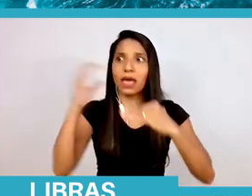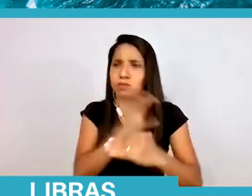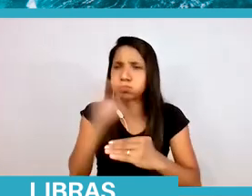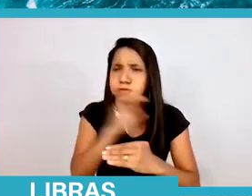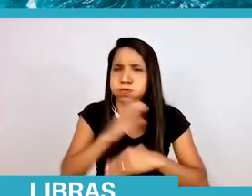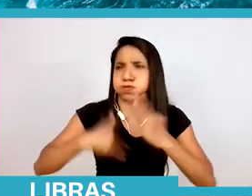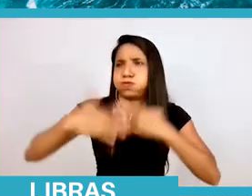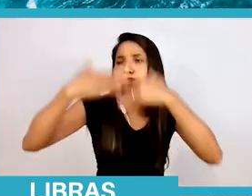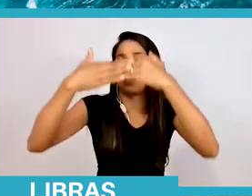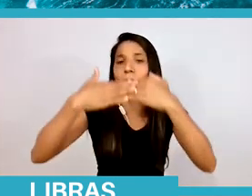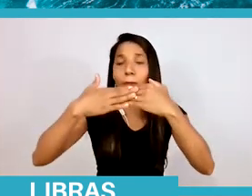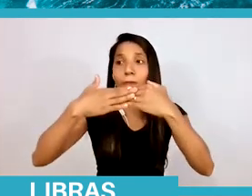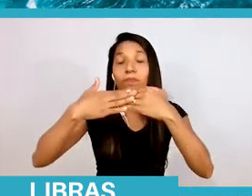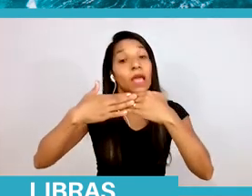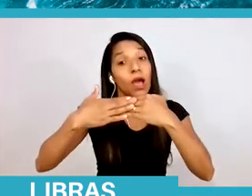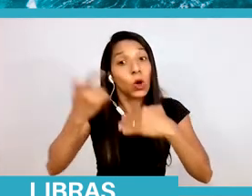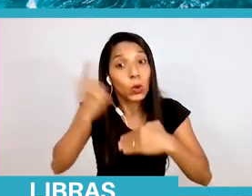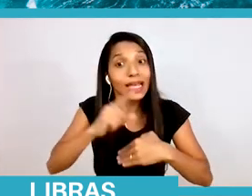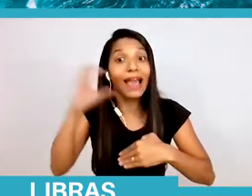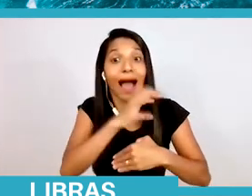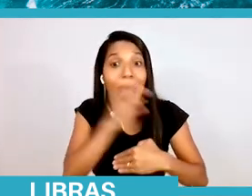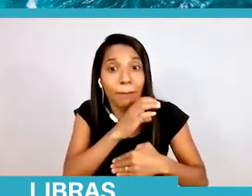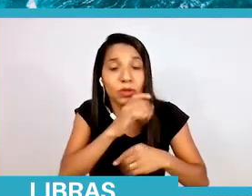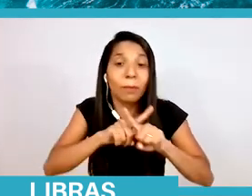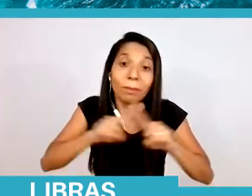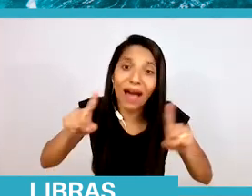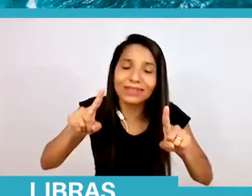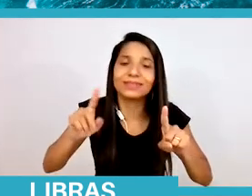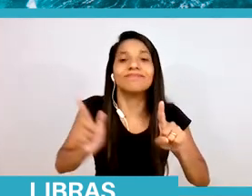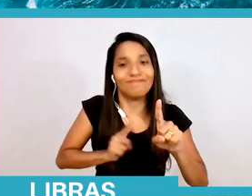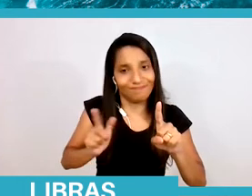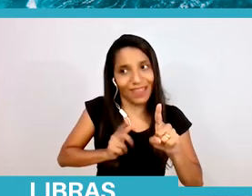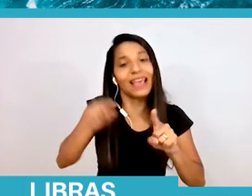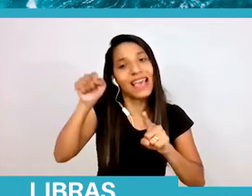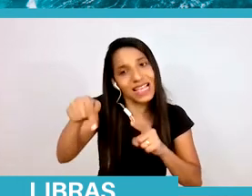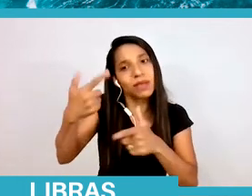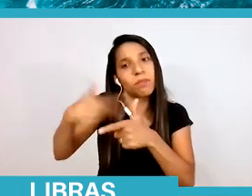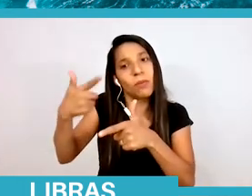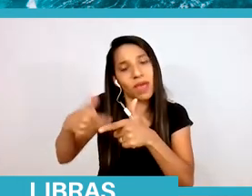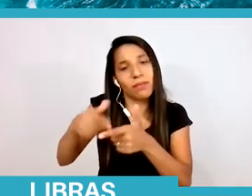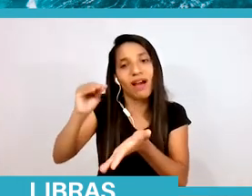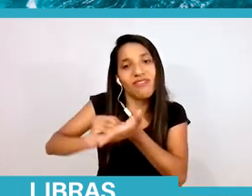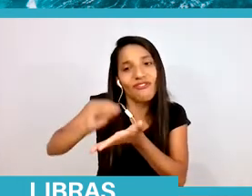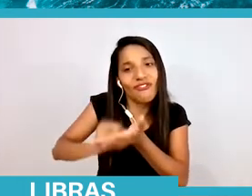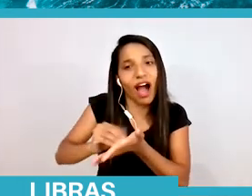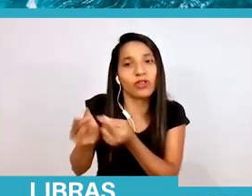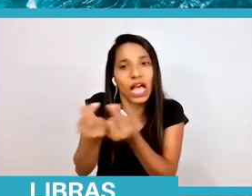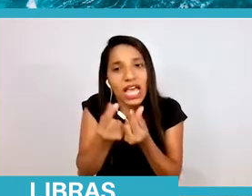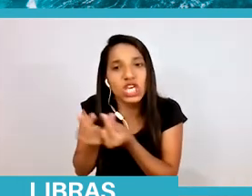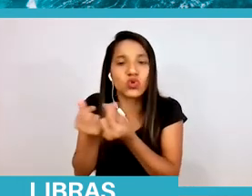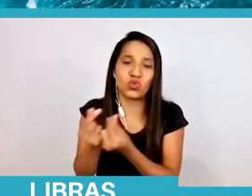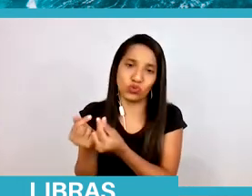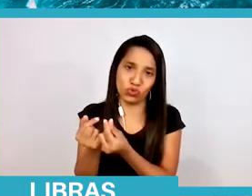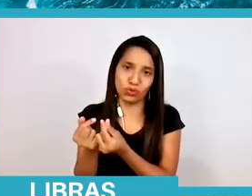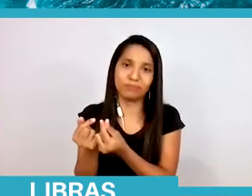vai te limitar em alguns momentos. Então, você sempre vai ter que ponderar até quando você